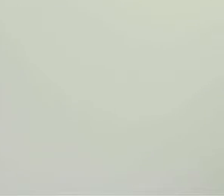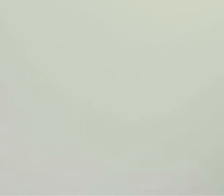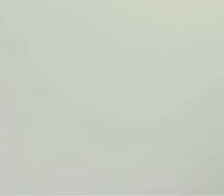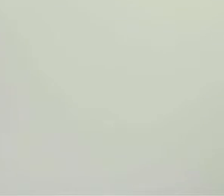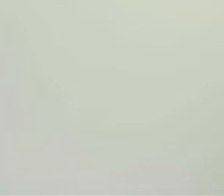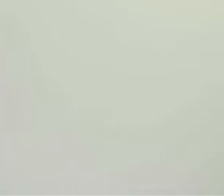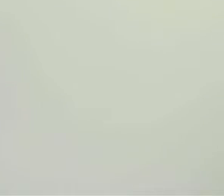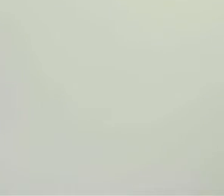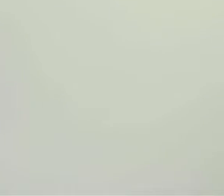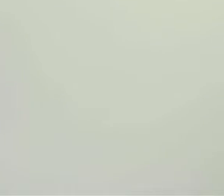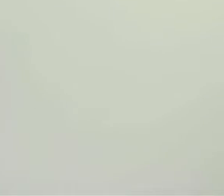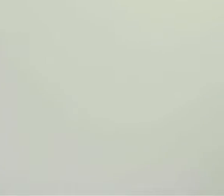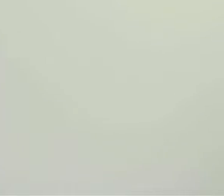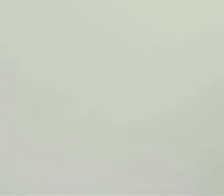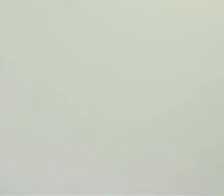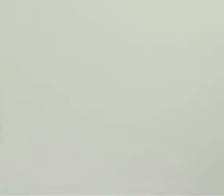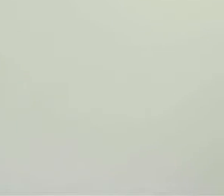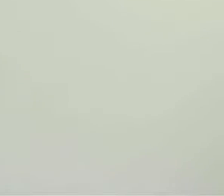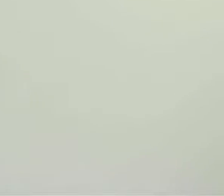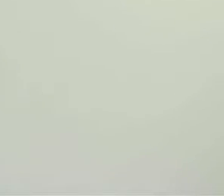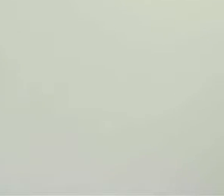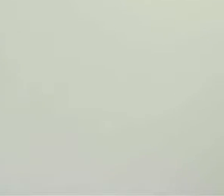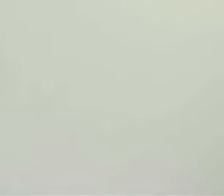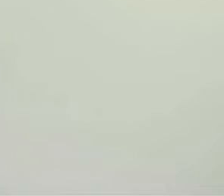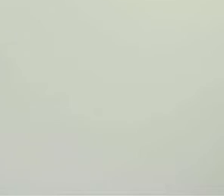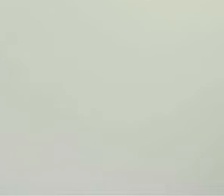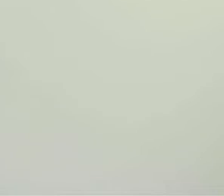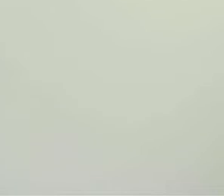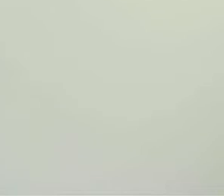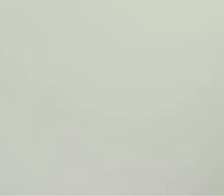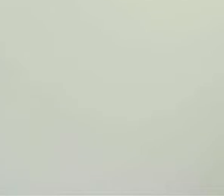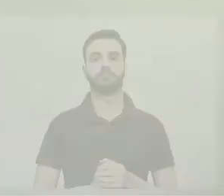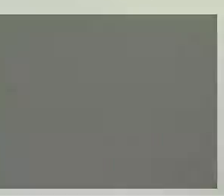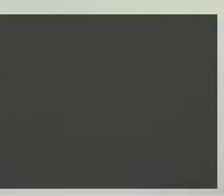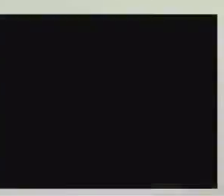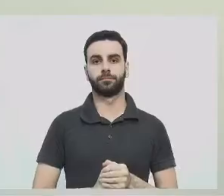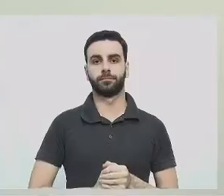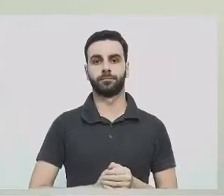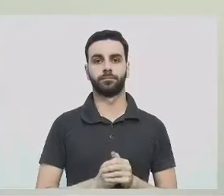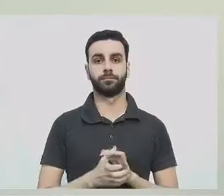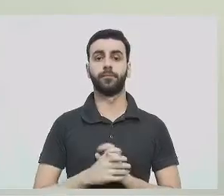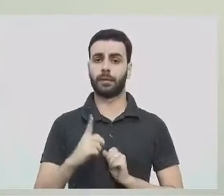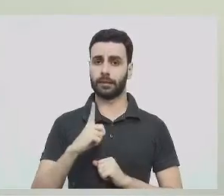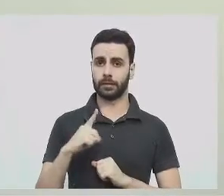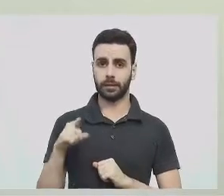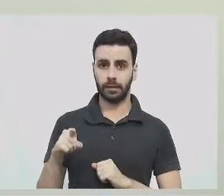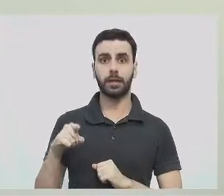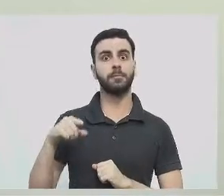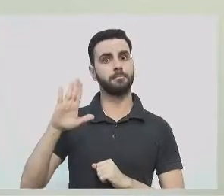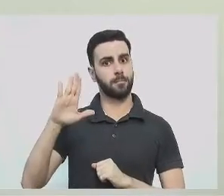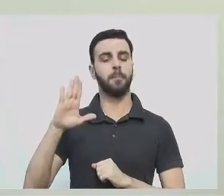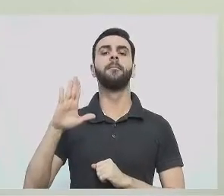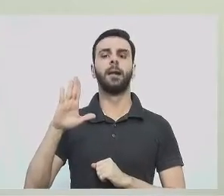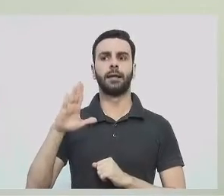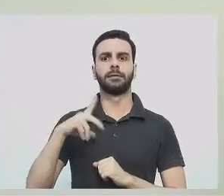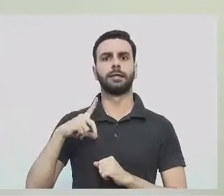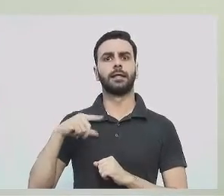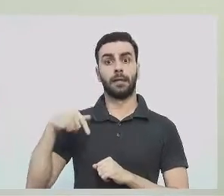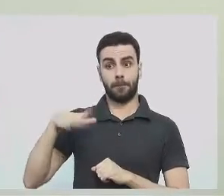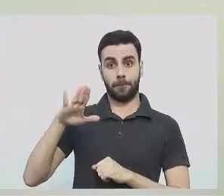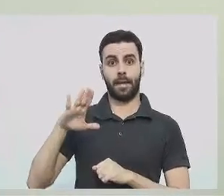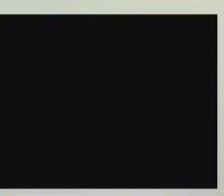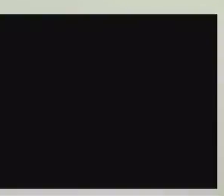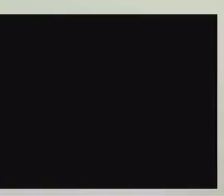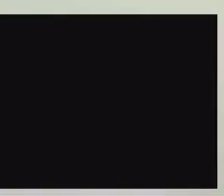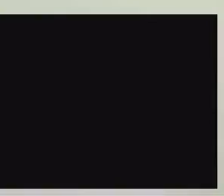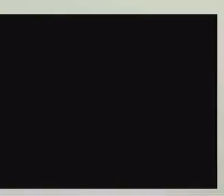dessa instituição, hoje já com mais de 5 mil alunos, traz uma moeda corrente à nossa cidade,